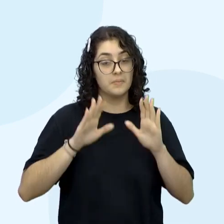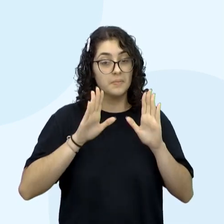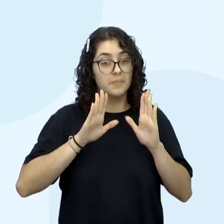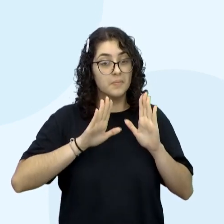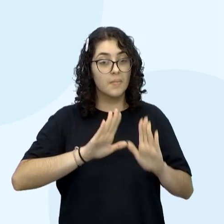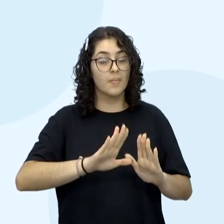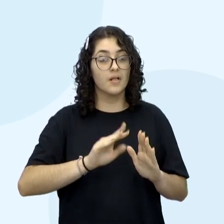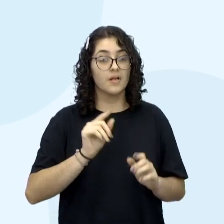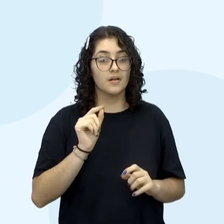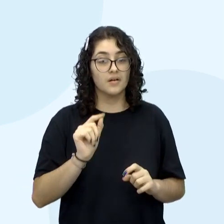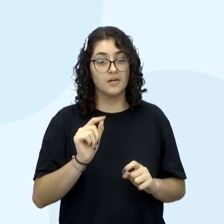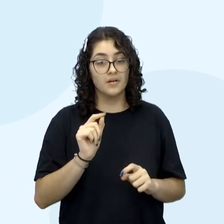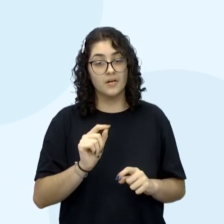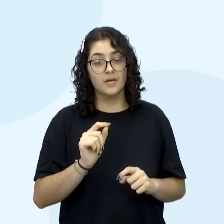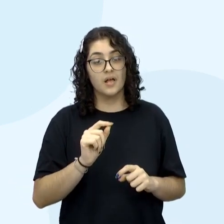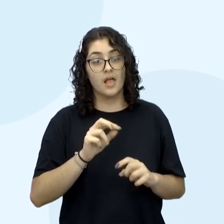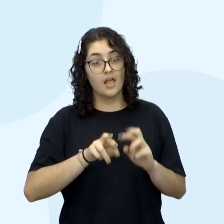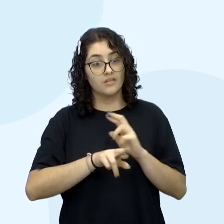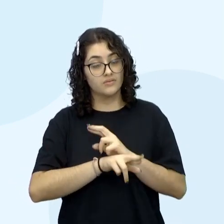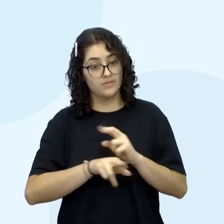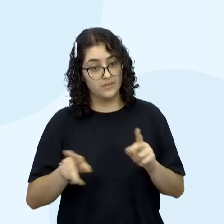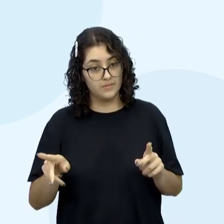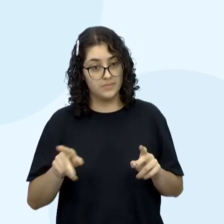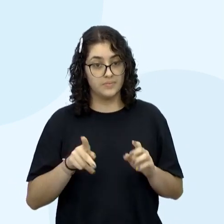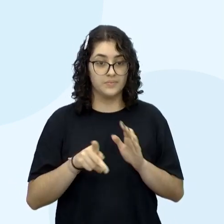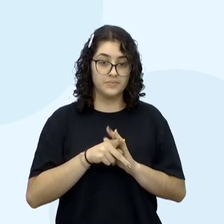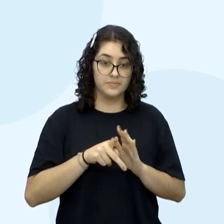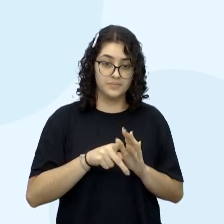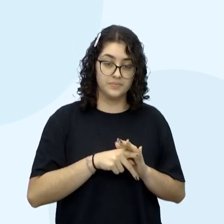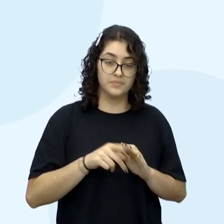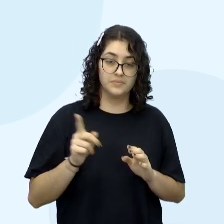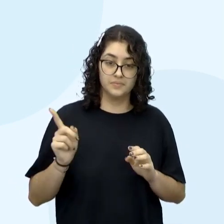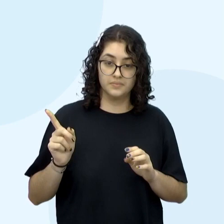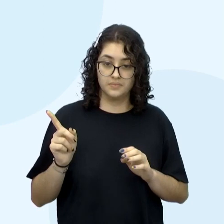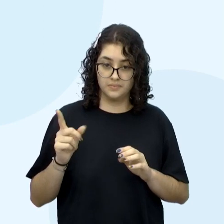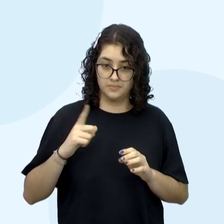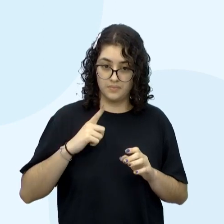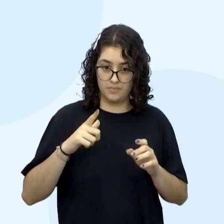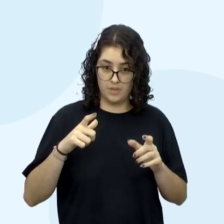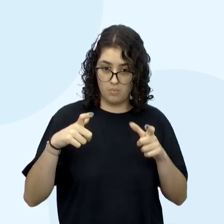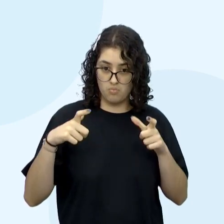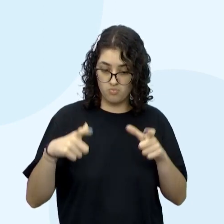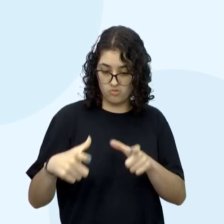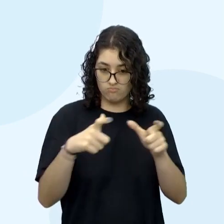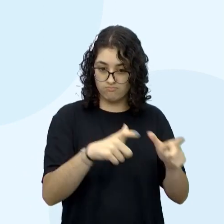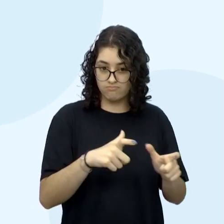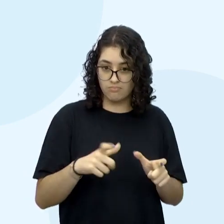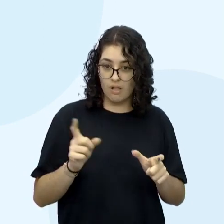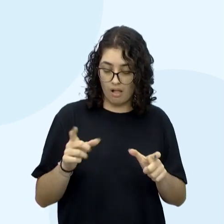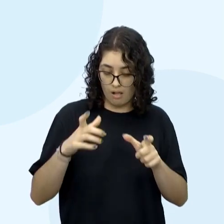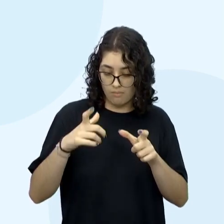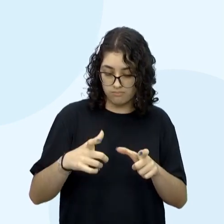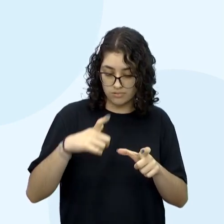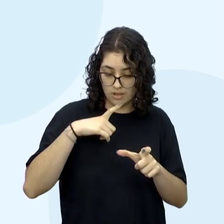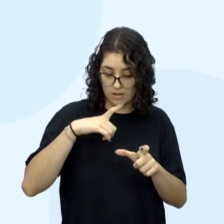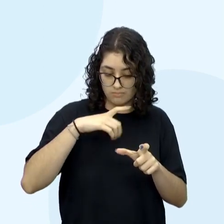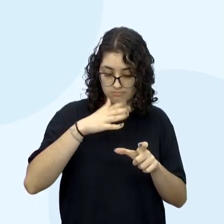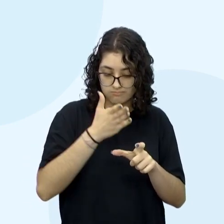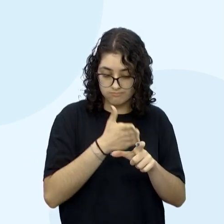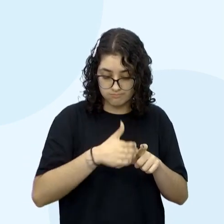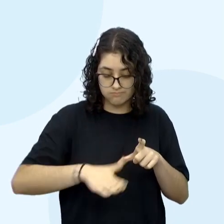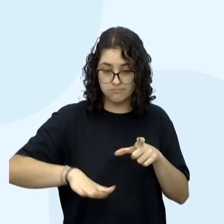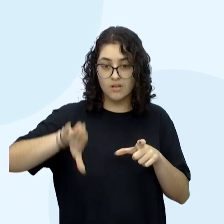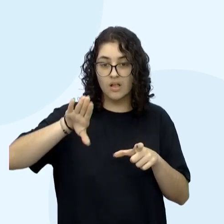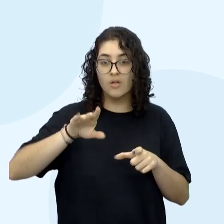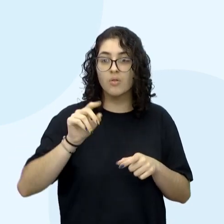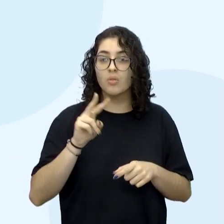mas é um movimento um pouco contrário. Esses sulcos, esses buracos aqui no chão, né, esses sulcos que são gerados, eles recebem